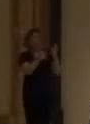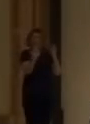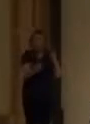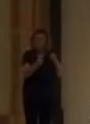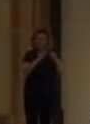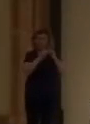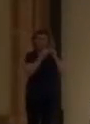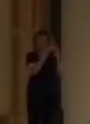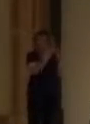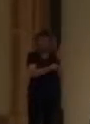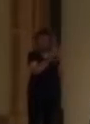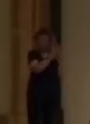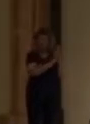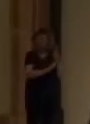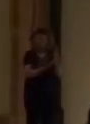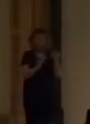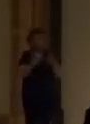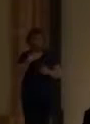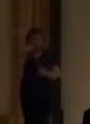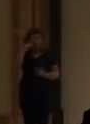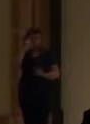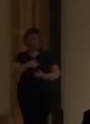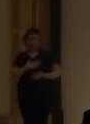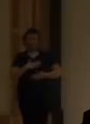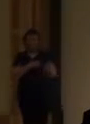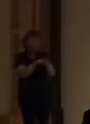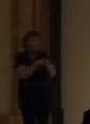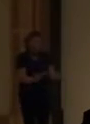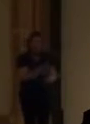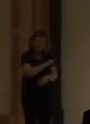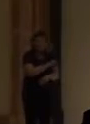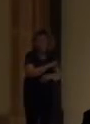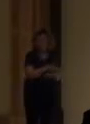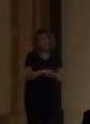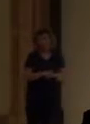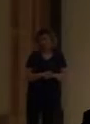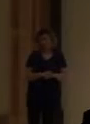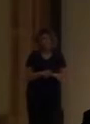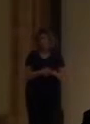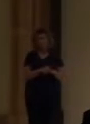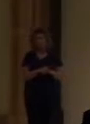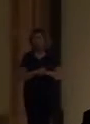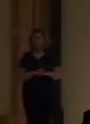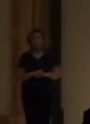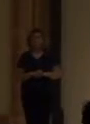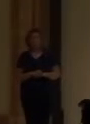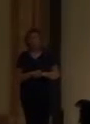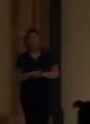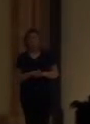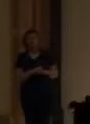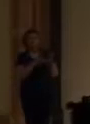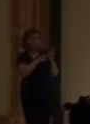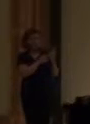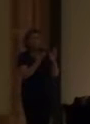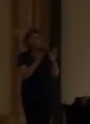são os humanos de hoje. Num tempo em que, como se diz, os que falam do Antropoceno,